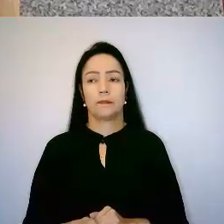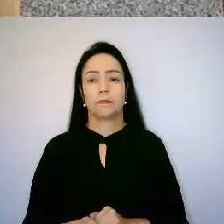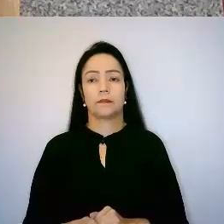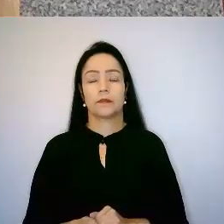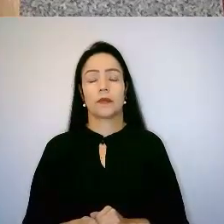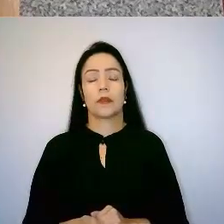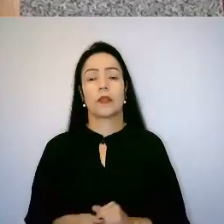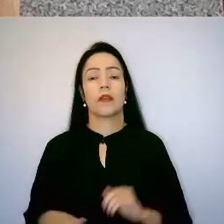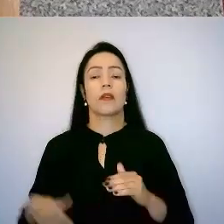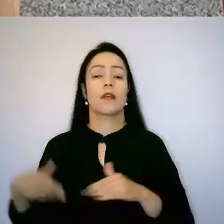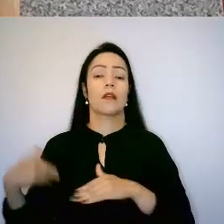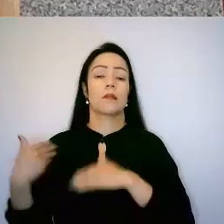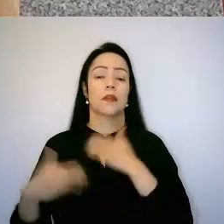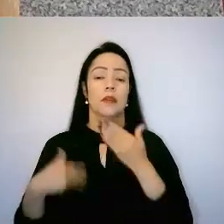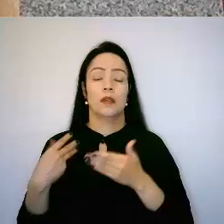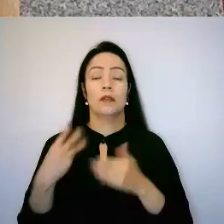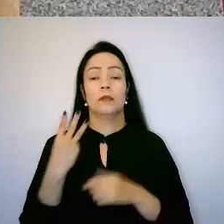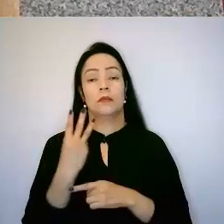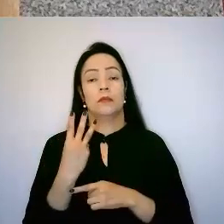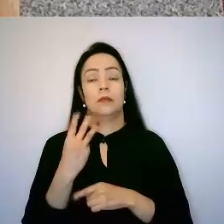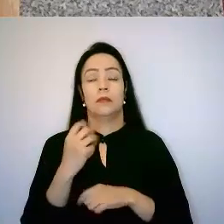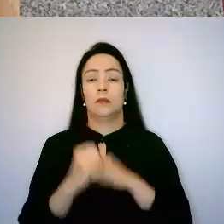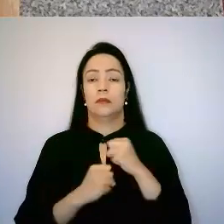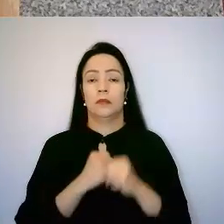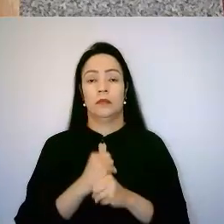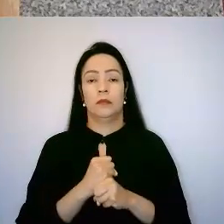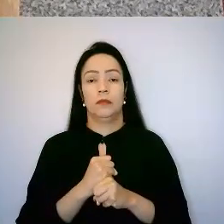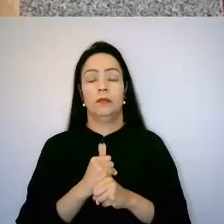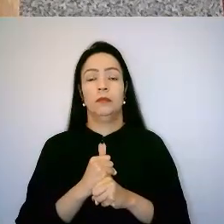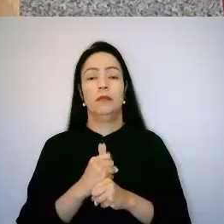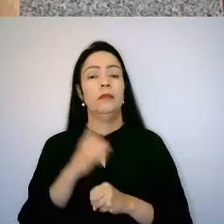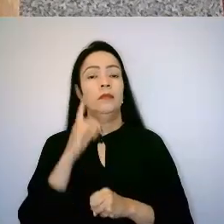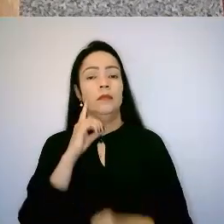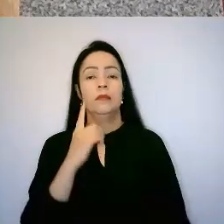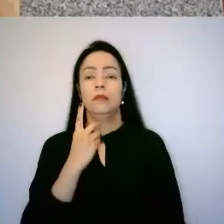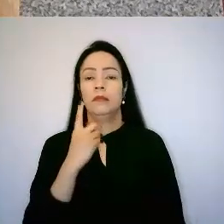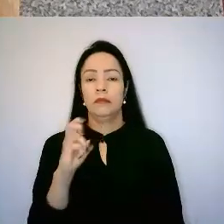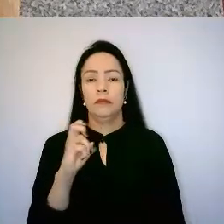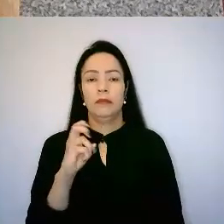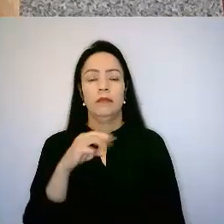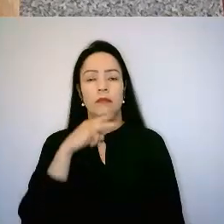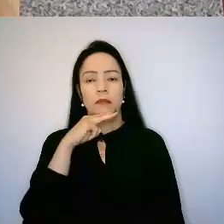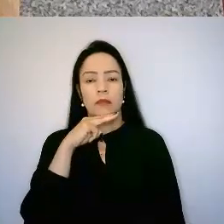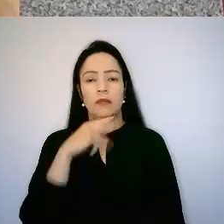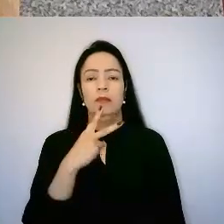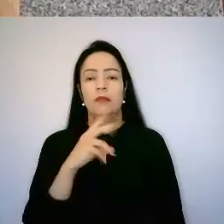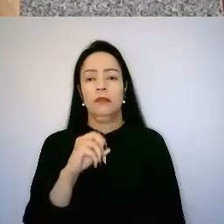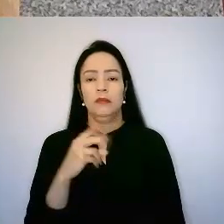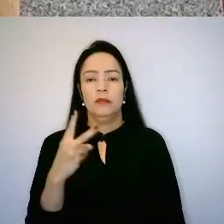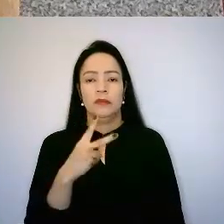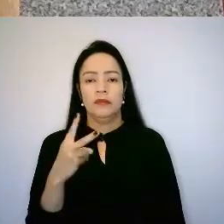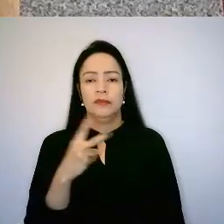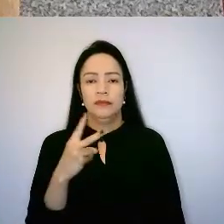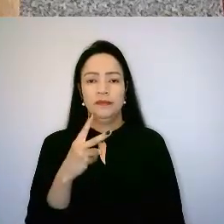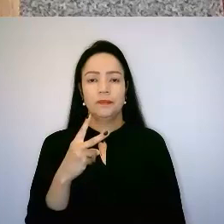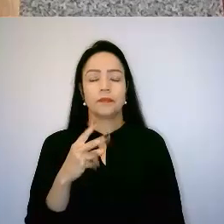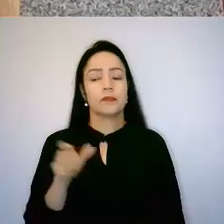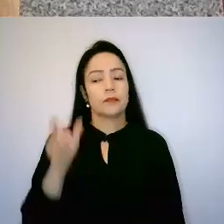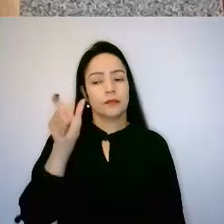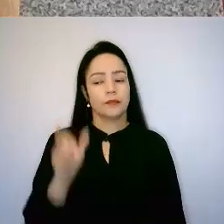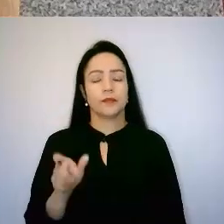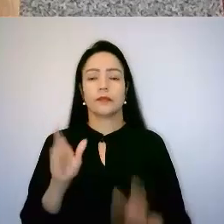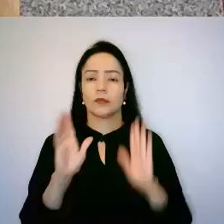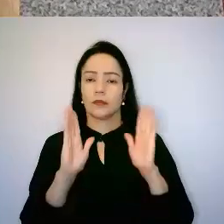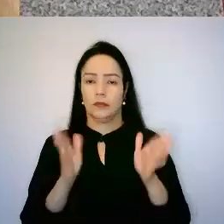anos já na data de 15 de março de 2022 o agravante teria já cumprido com o seu